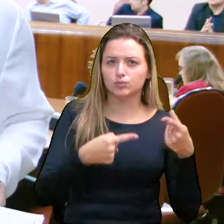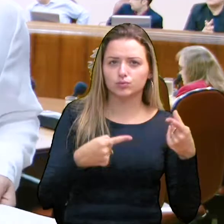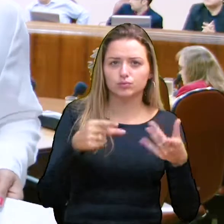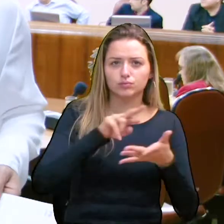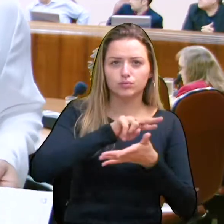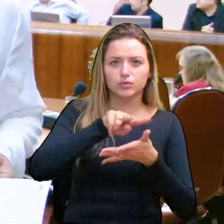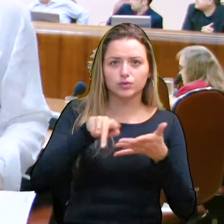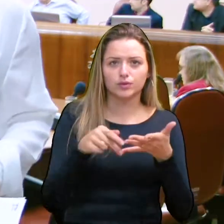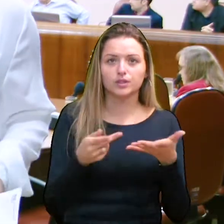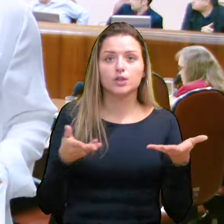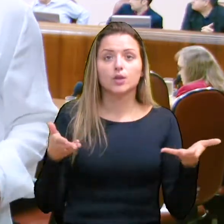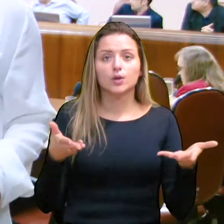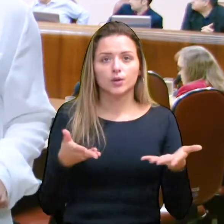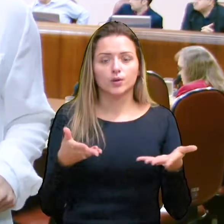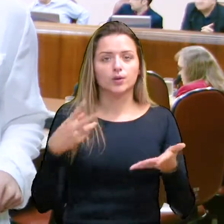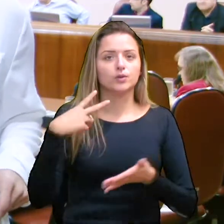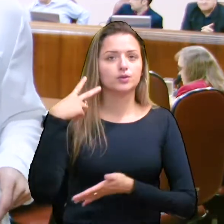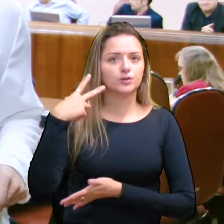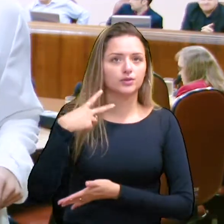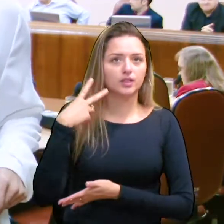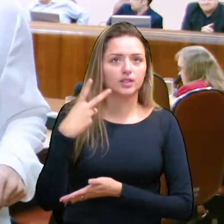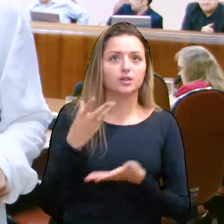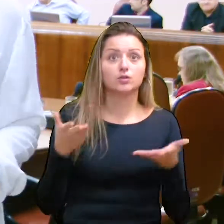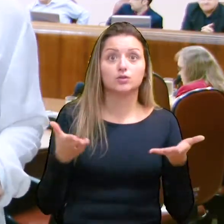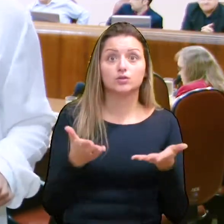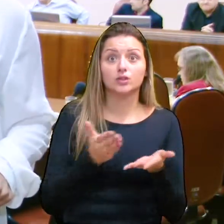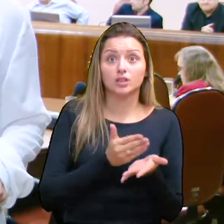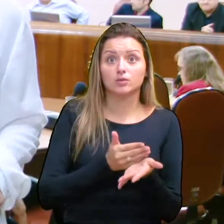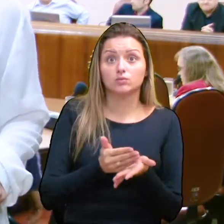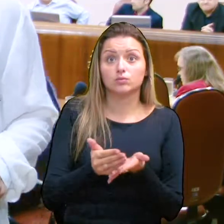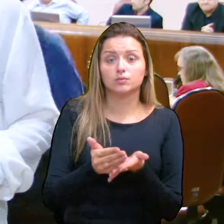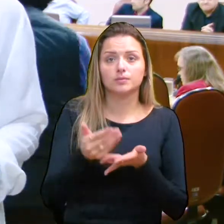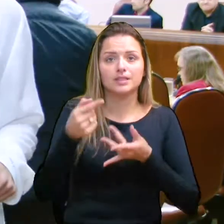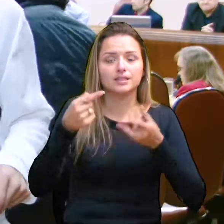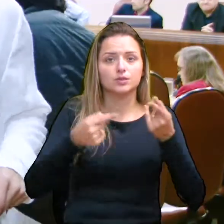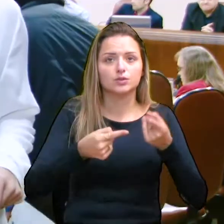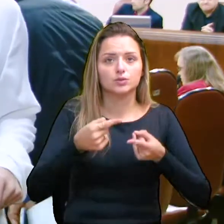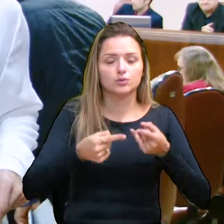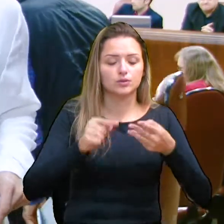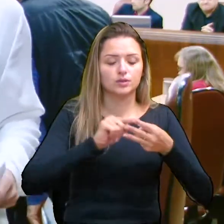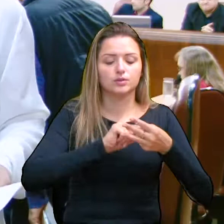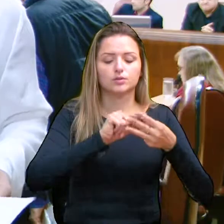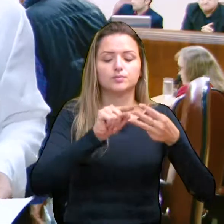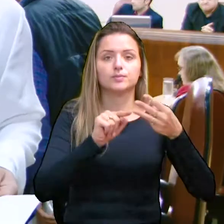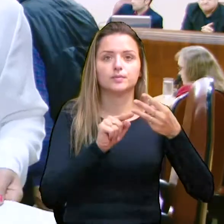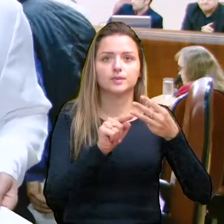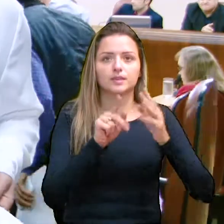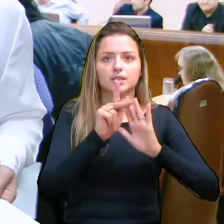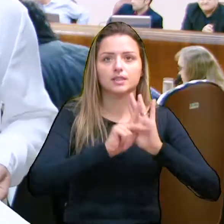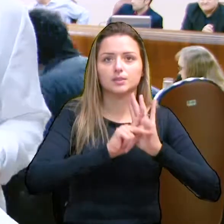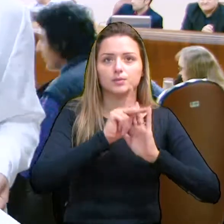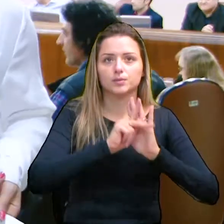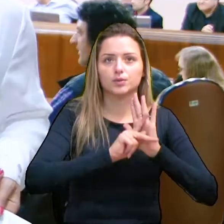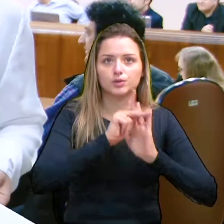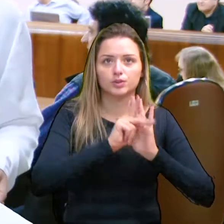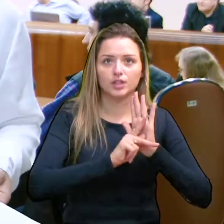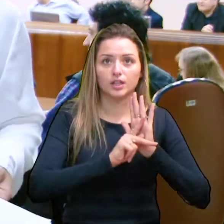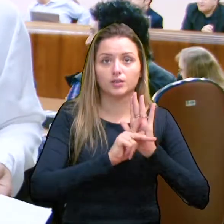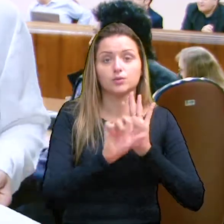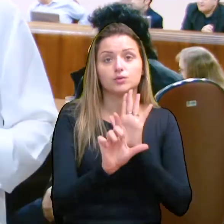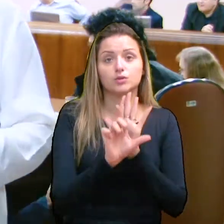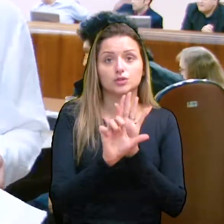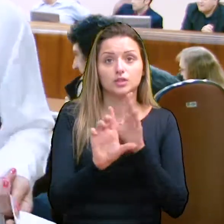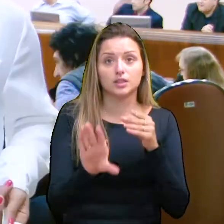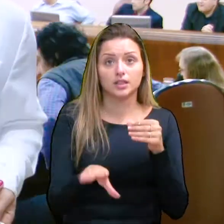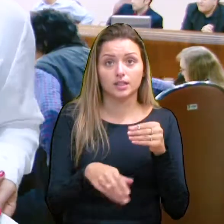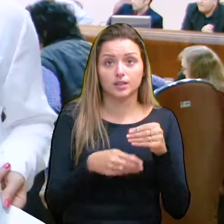e hoje os vereadores já começam debatendo 3 projetos de lei complementar,